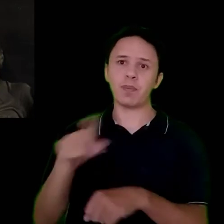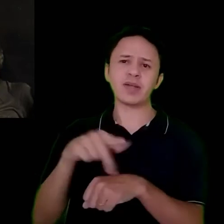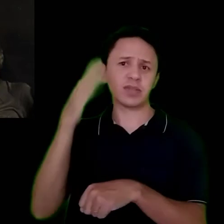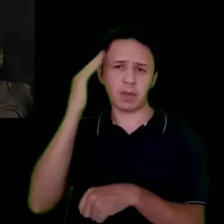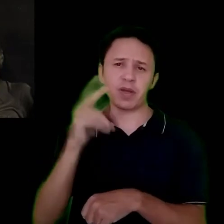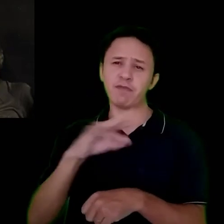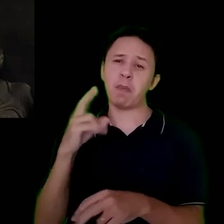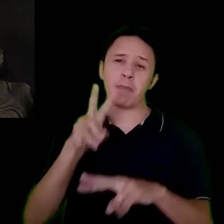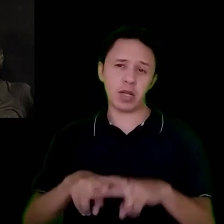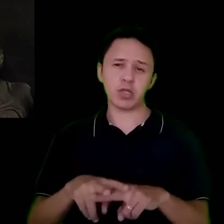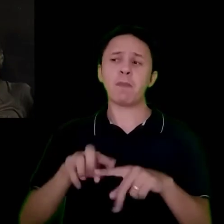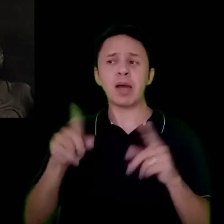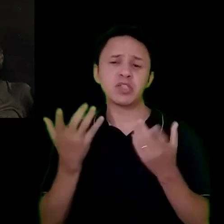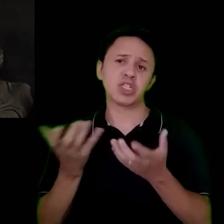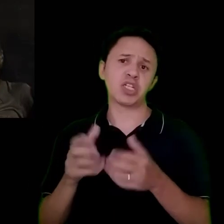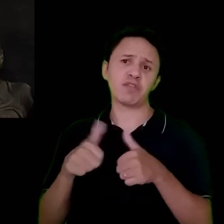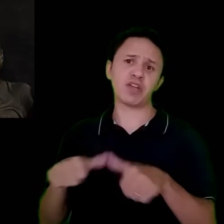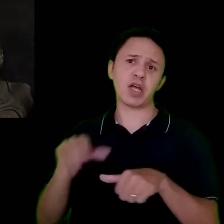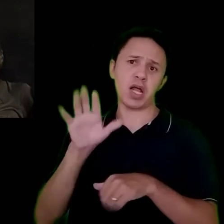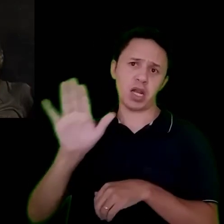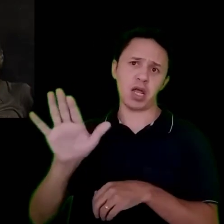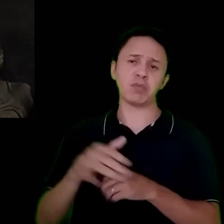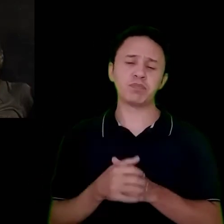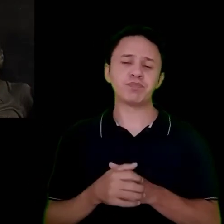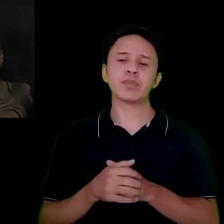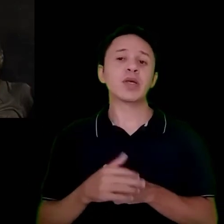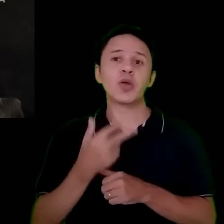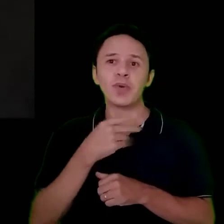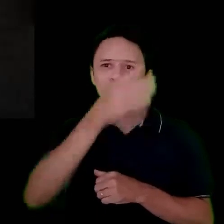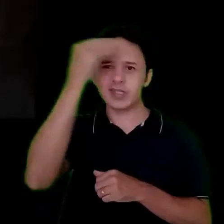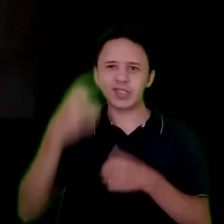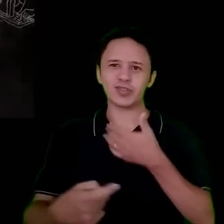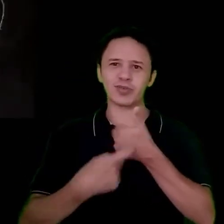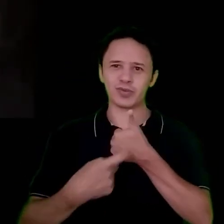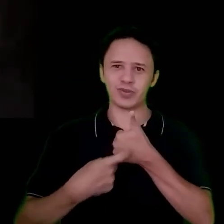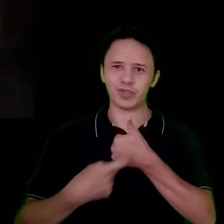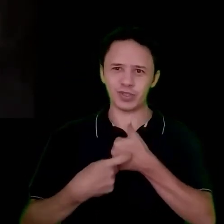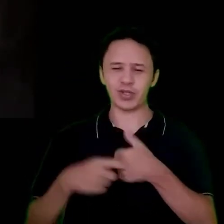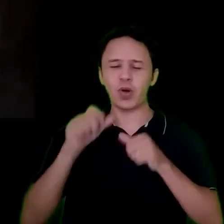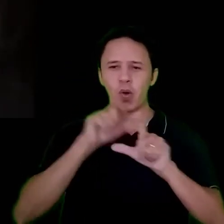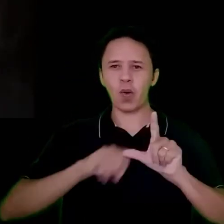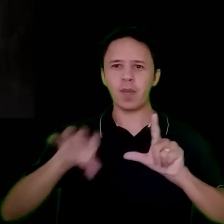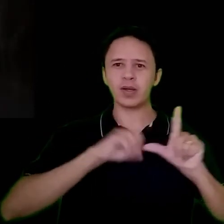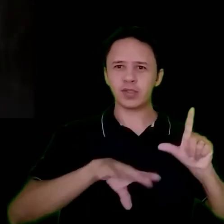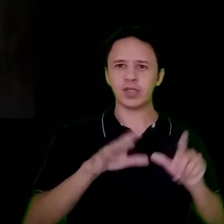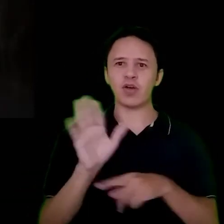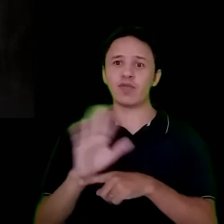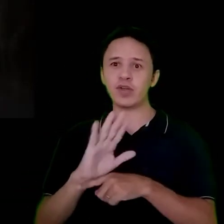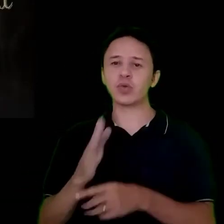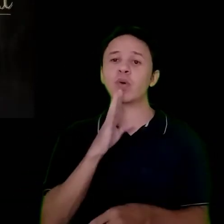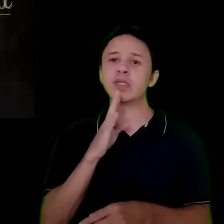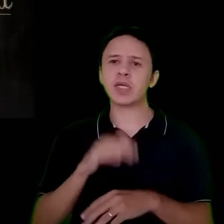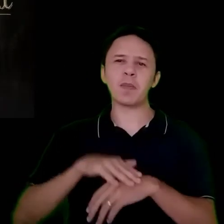sabendo que seria preso novamente, mas queria passar os últimos anos de sua vida lá de qualquer maneira. Não se esqueçam de curtir e compartilhar o vídeo. Assinem nosso